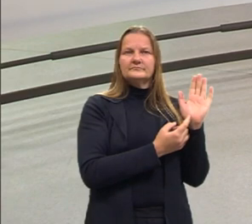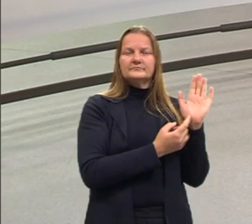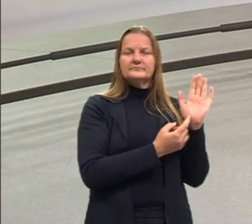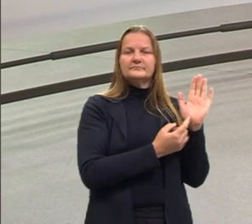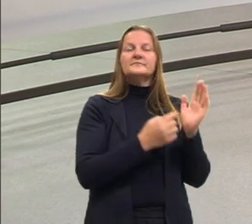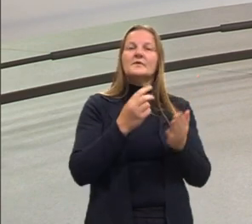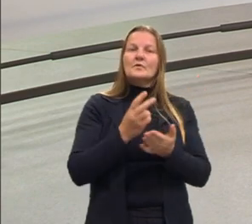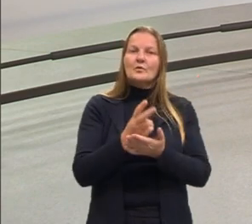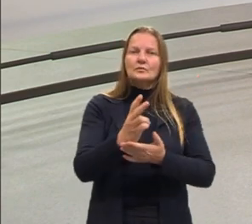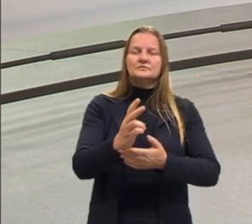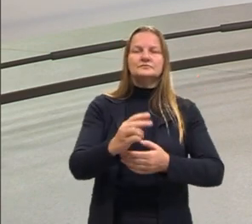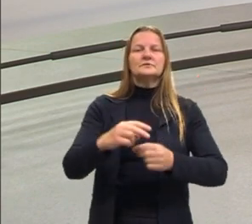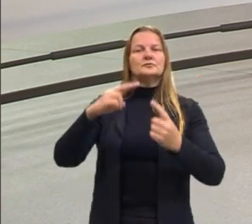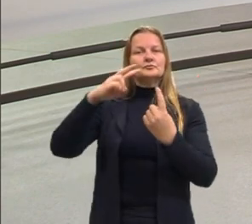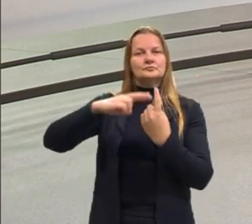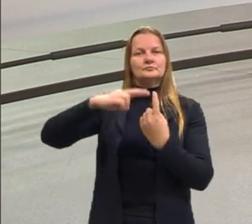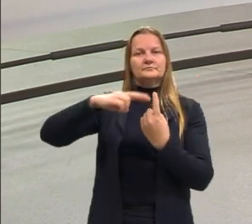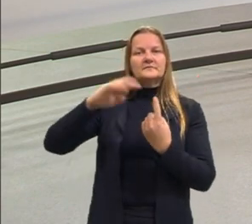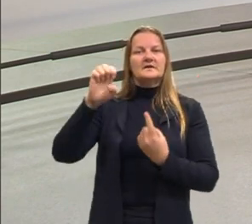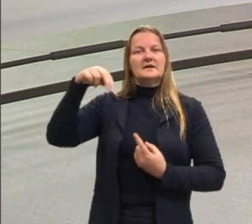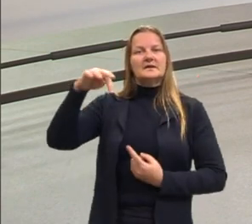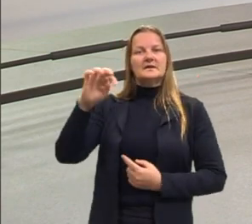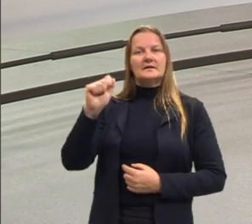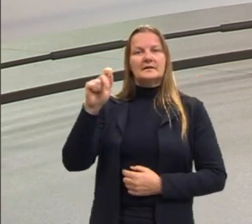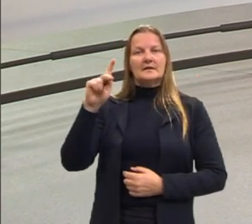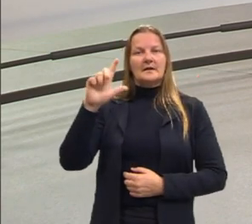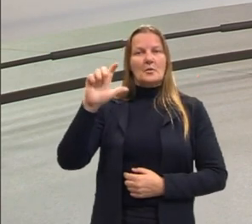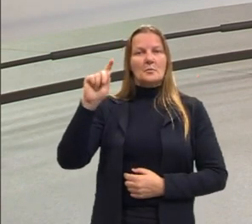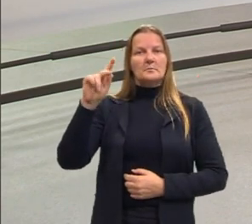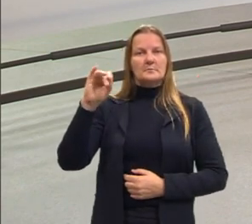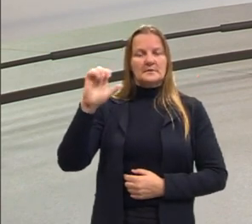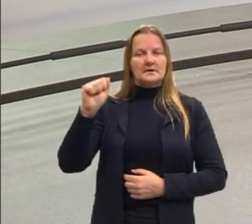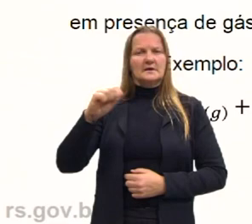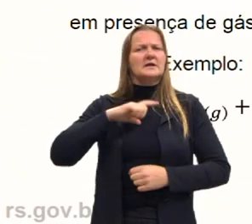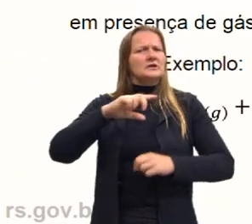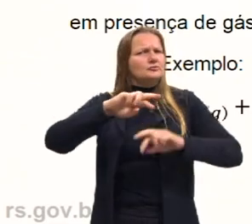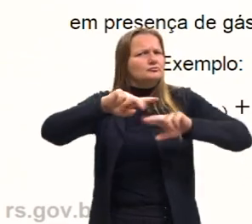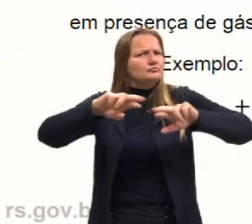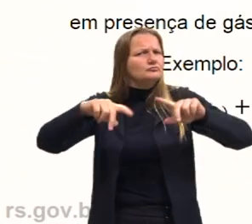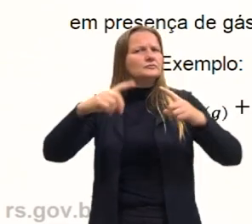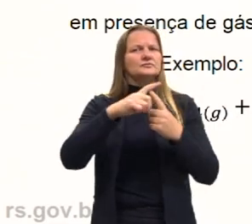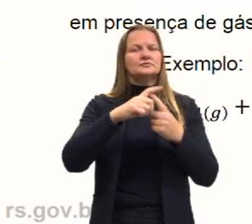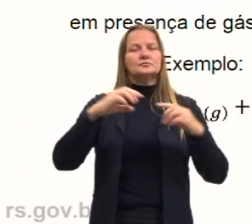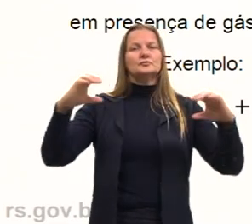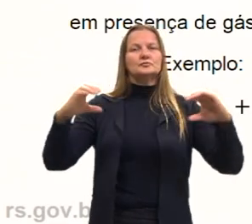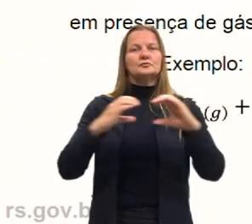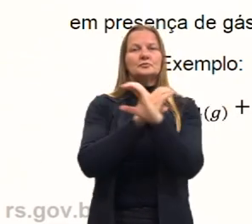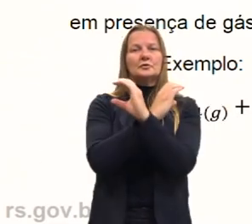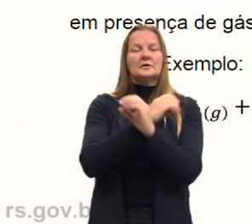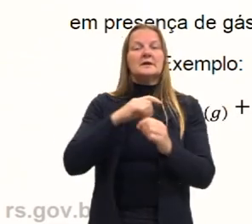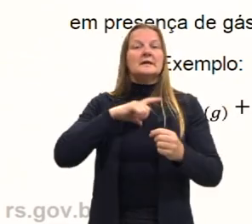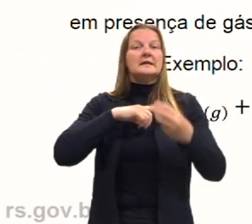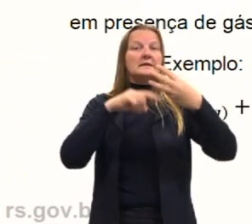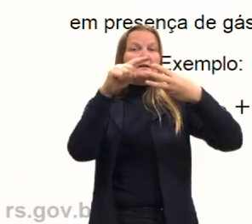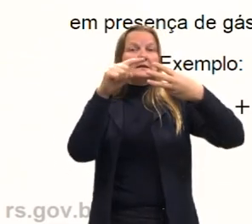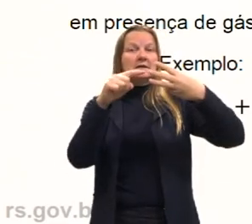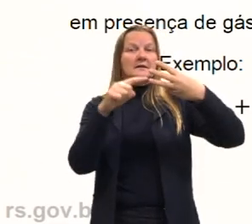Seguindo os na entalpia essa entalpia ela pode ter vários tipos de calor né mas existem três principais